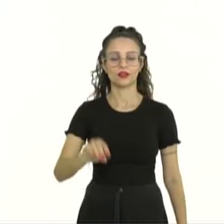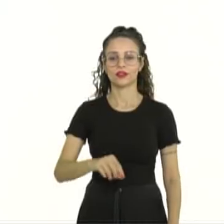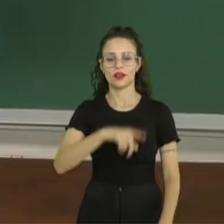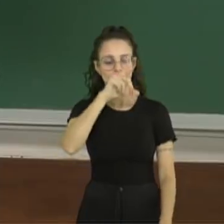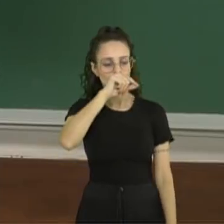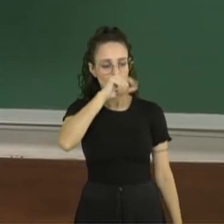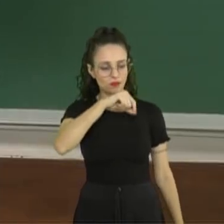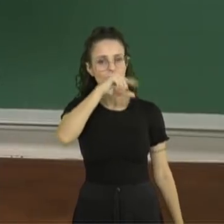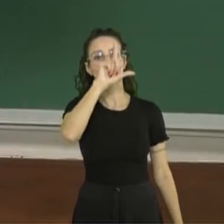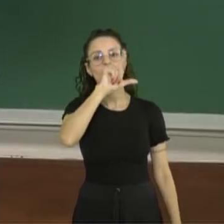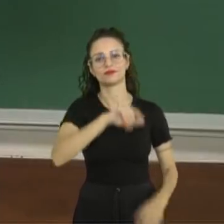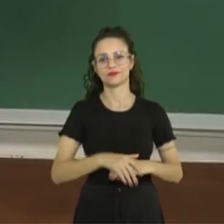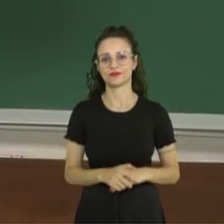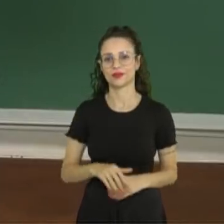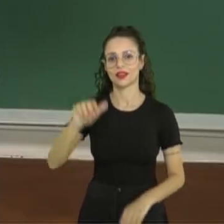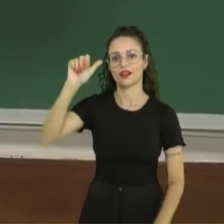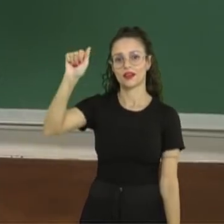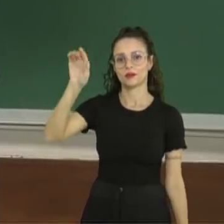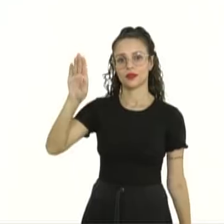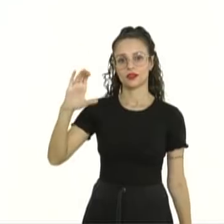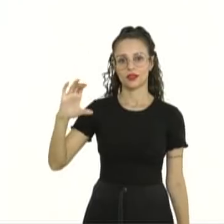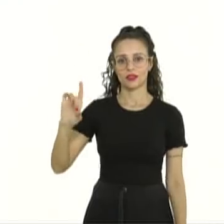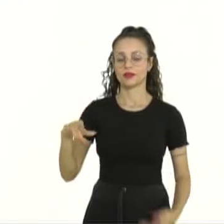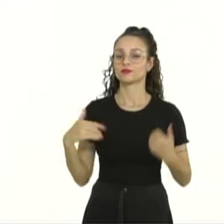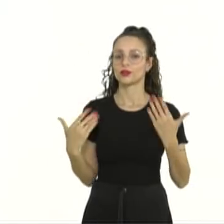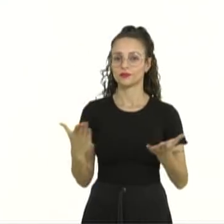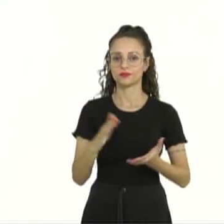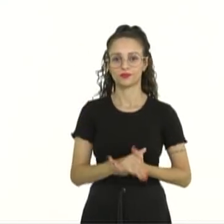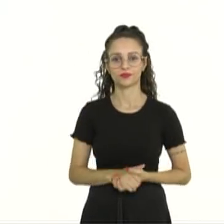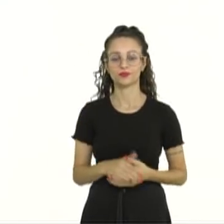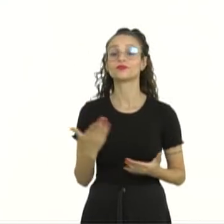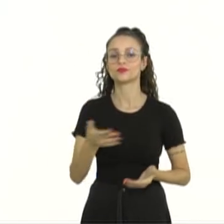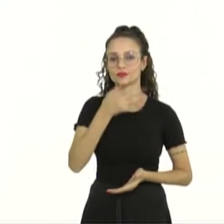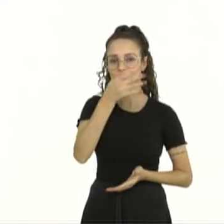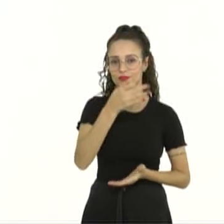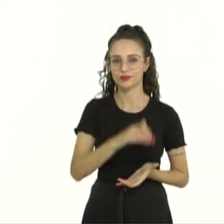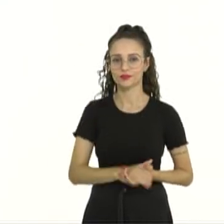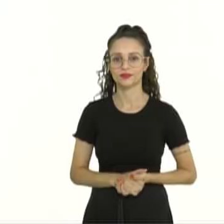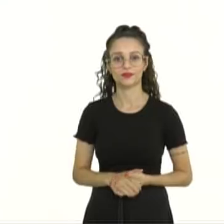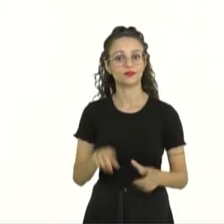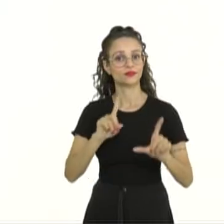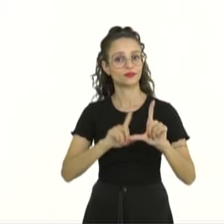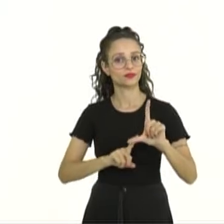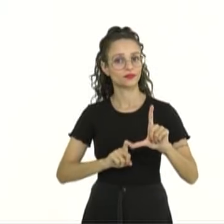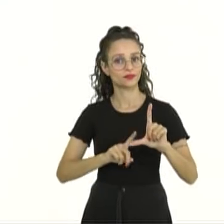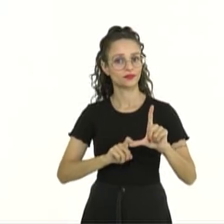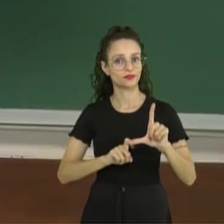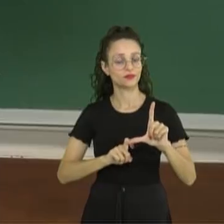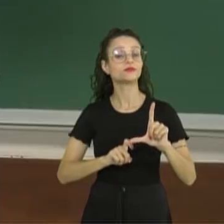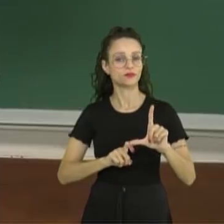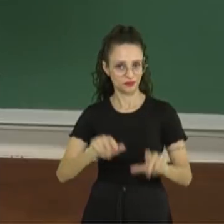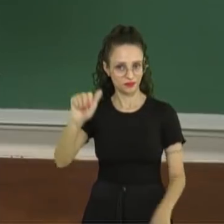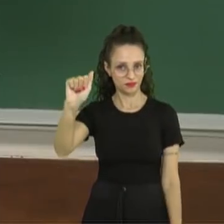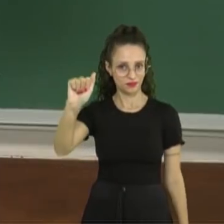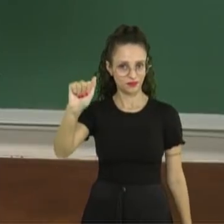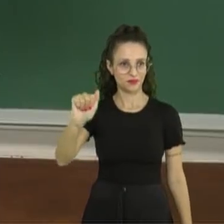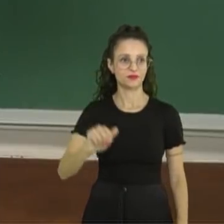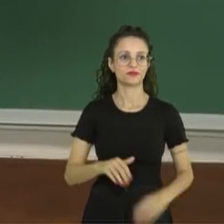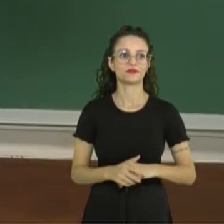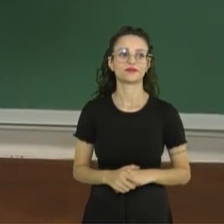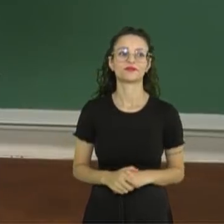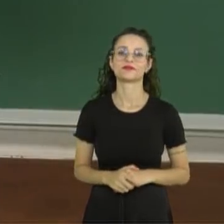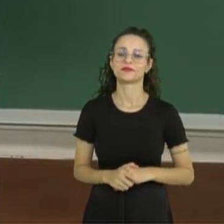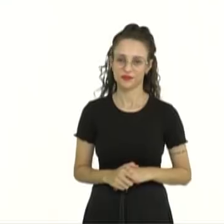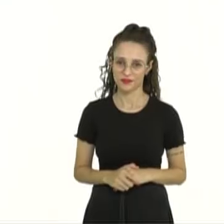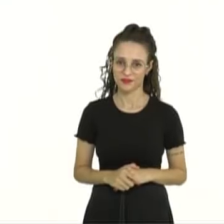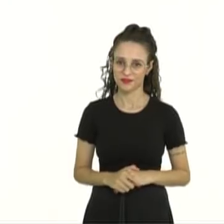do galo. Letra A, B, C ou D, galerinha? Qual que vocês acham? Letra A?